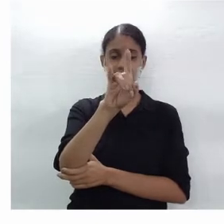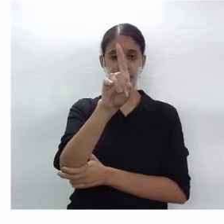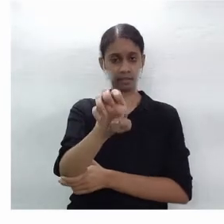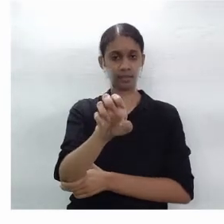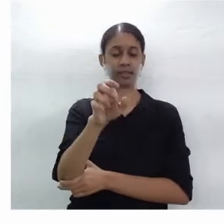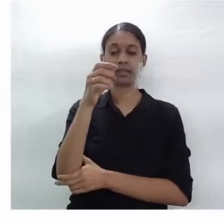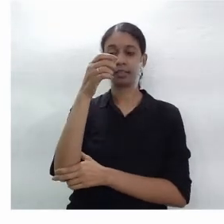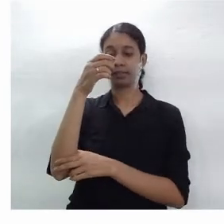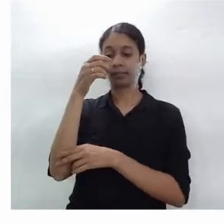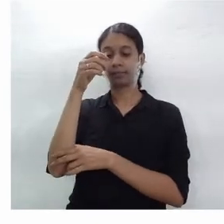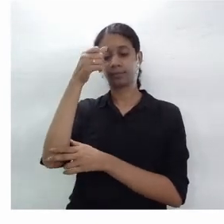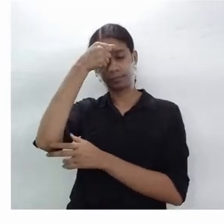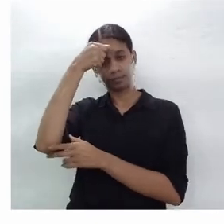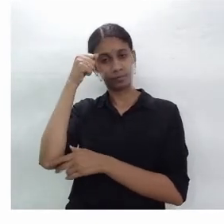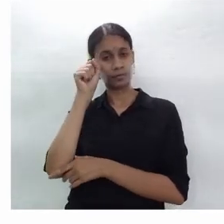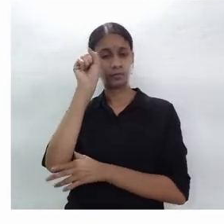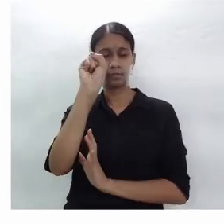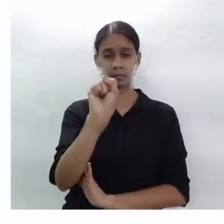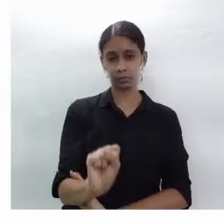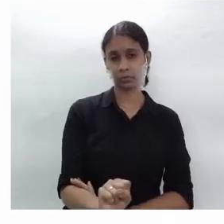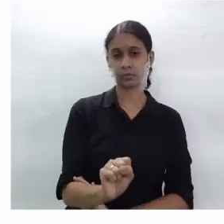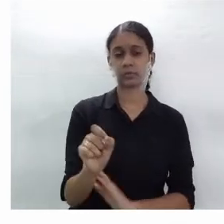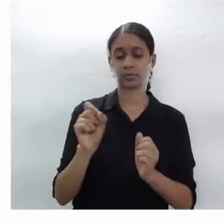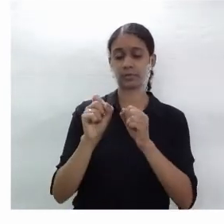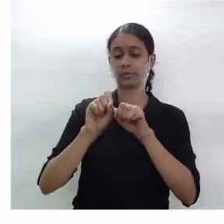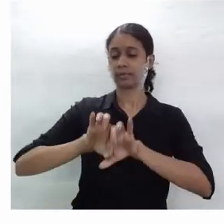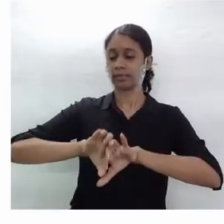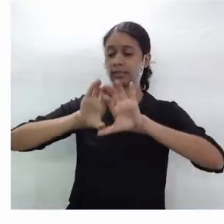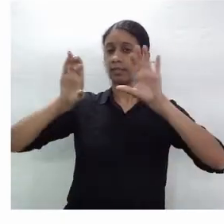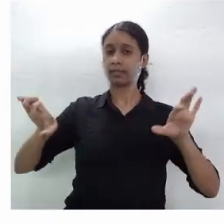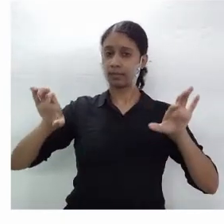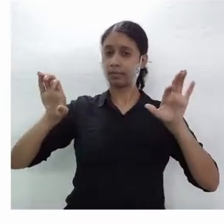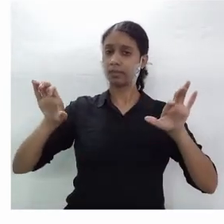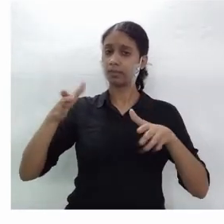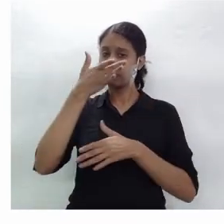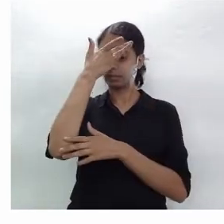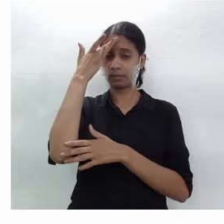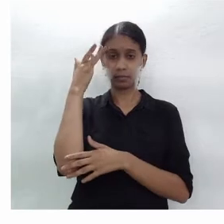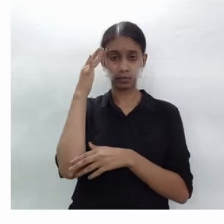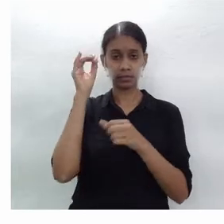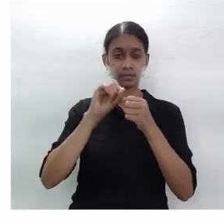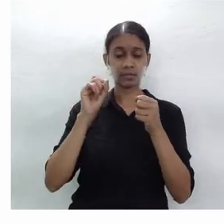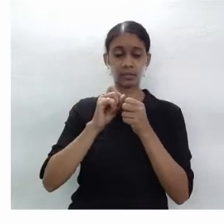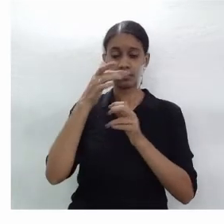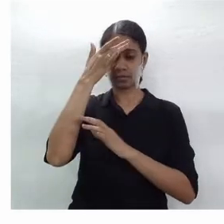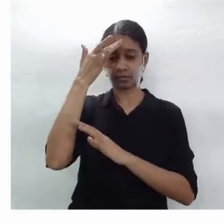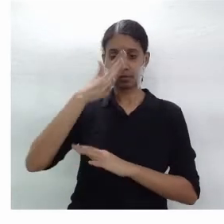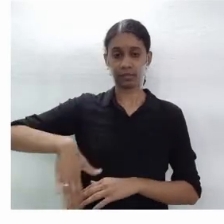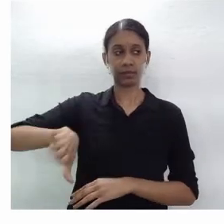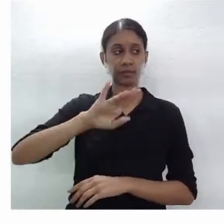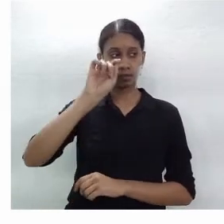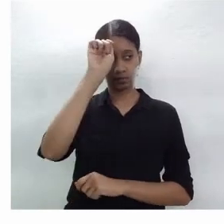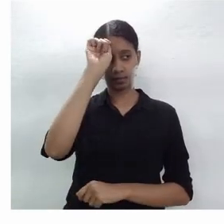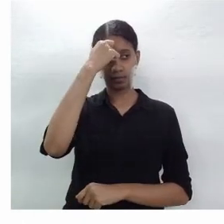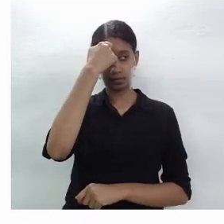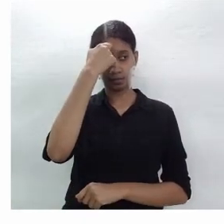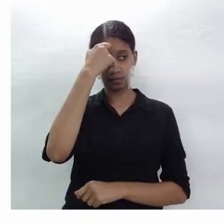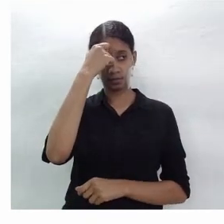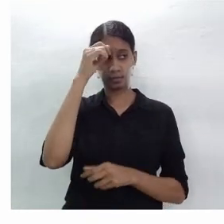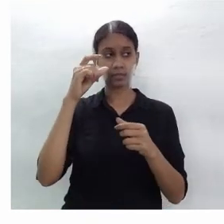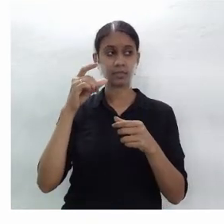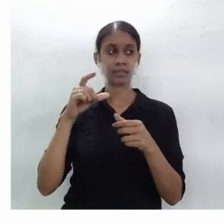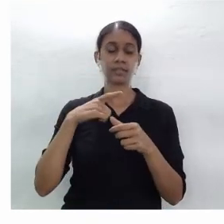segregou e separou as etnias, deixando essa etnia, esses povos negros, mais